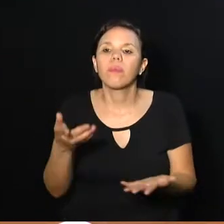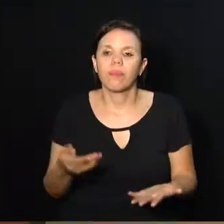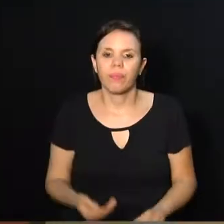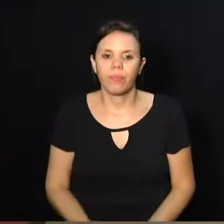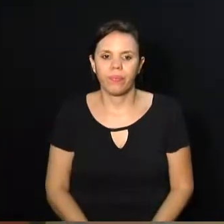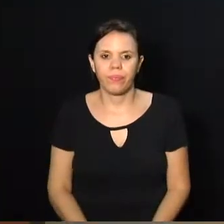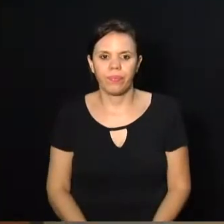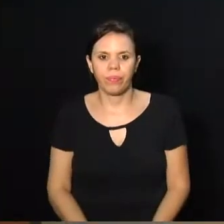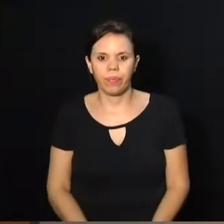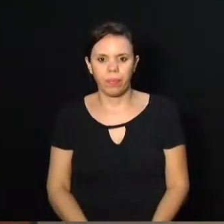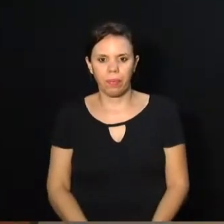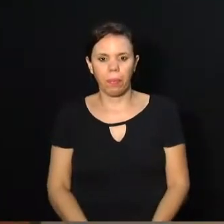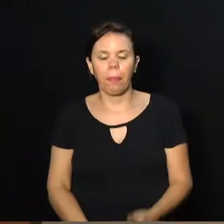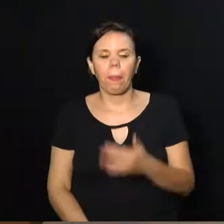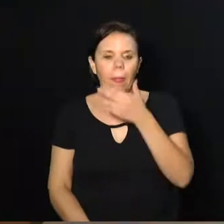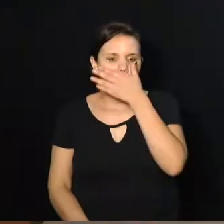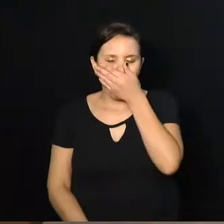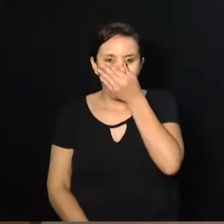Que bom.